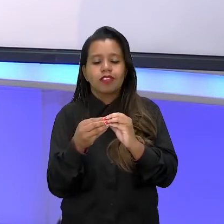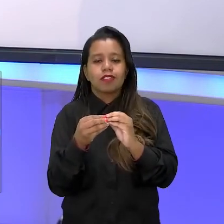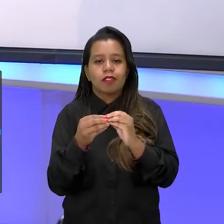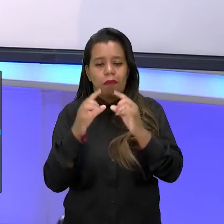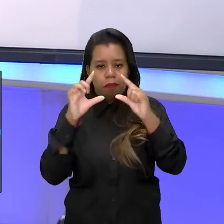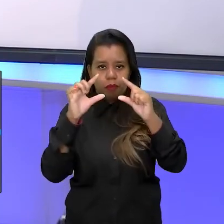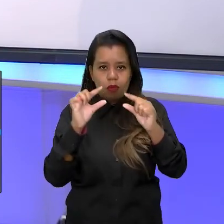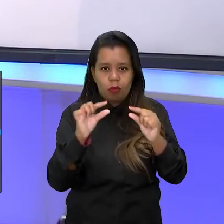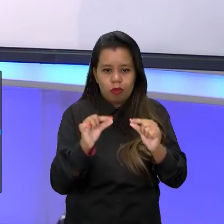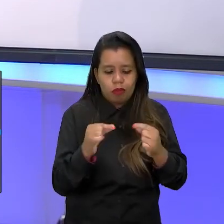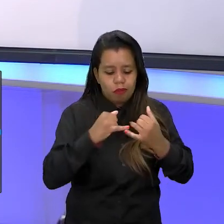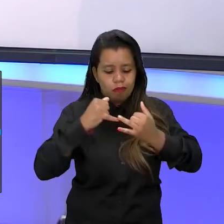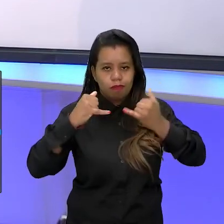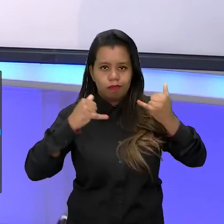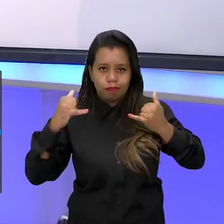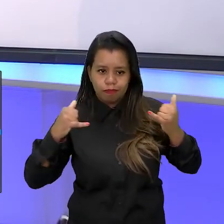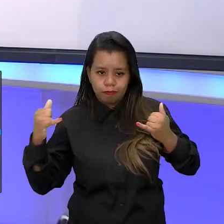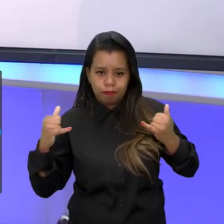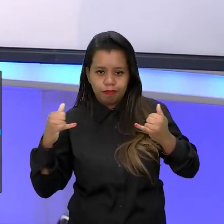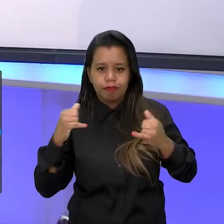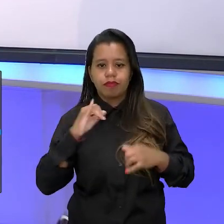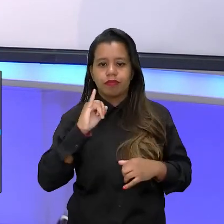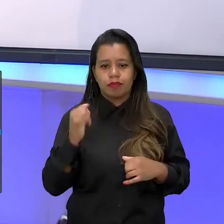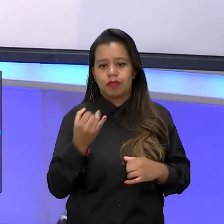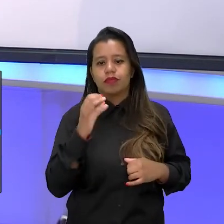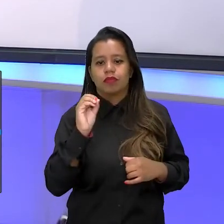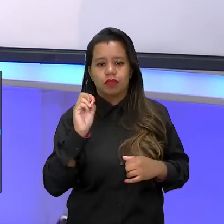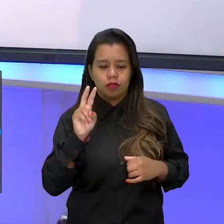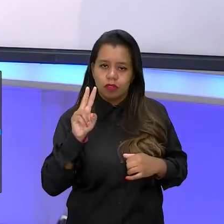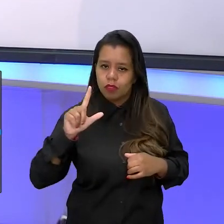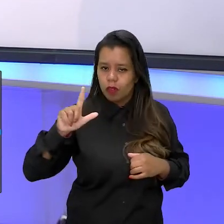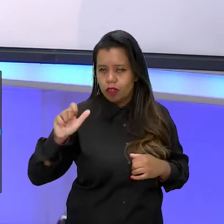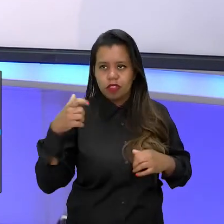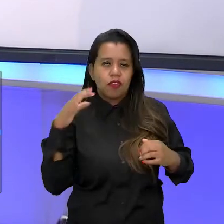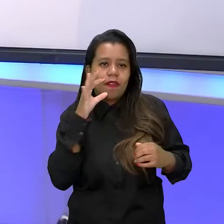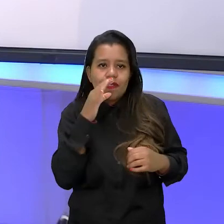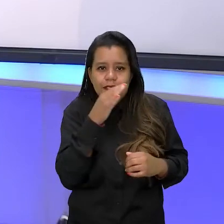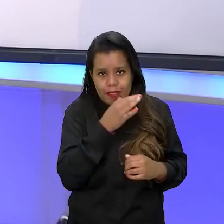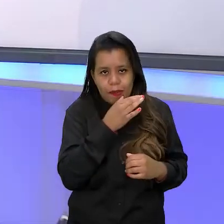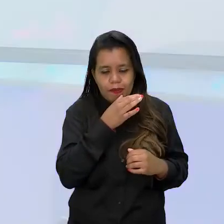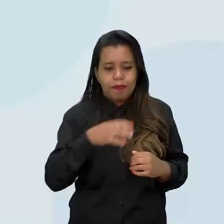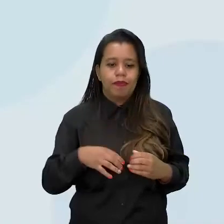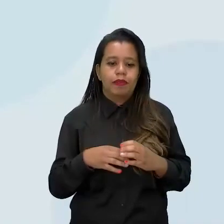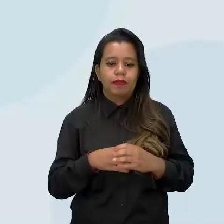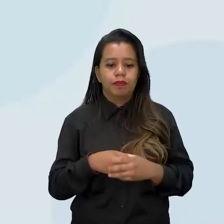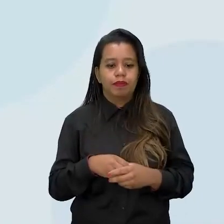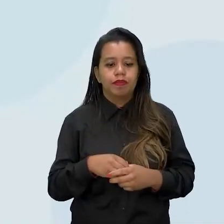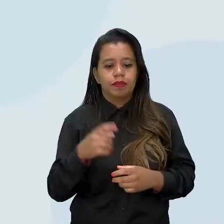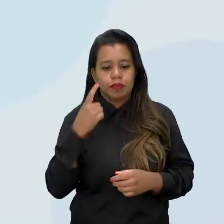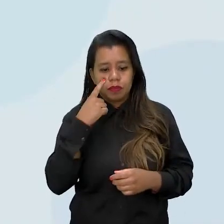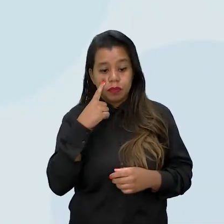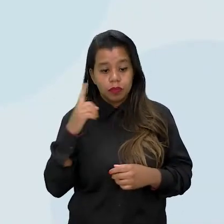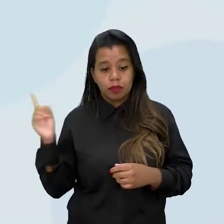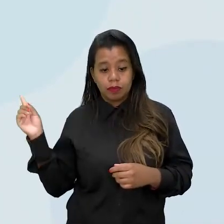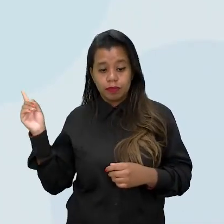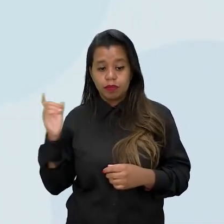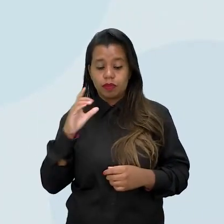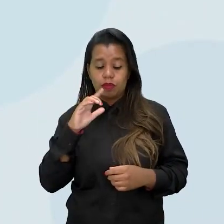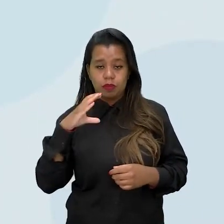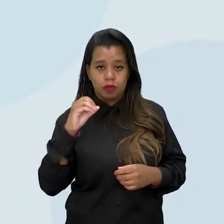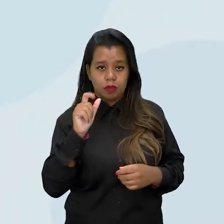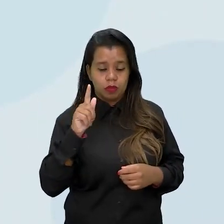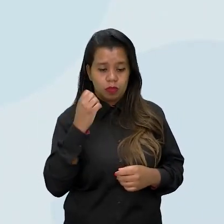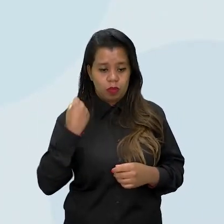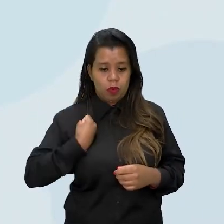corrente, né? Ou para evitar esse efeito Joule. Então, os resistores, aqui tem um exemplo, né? Ele é feito por código, cada código desse